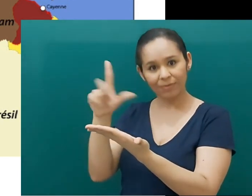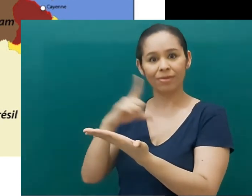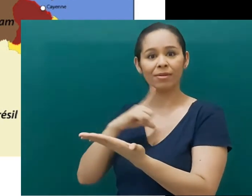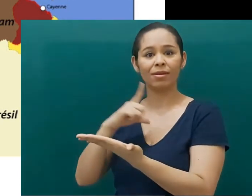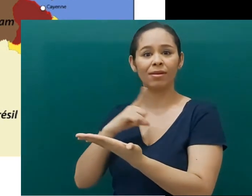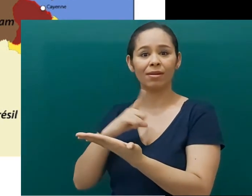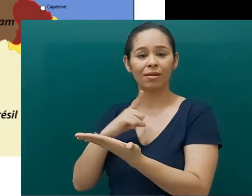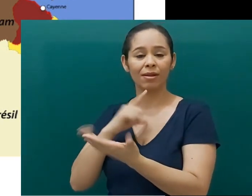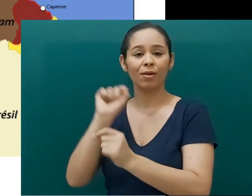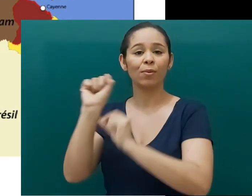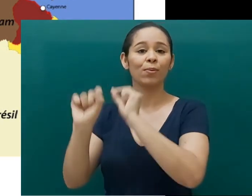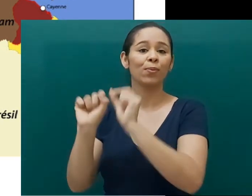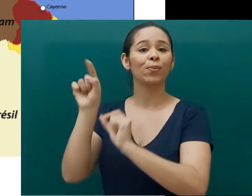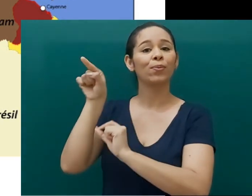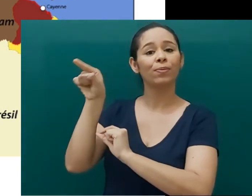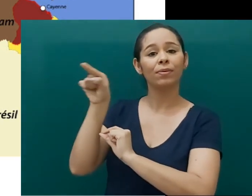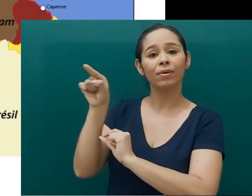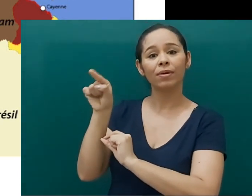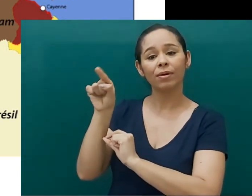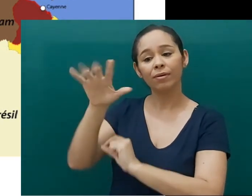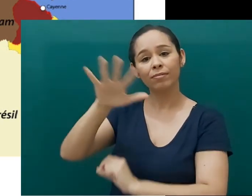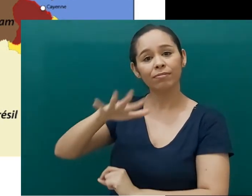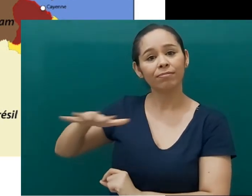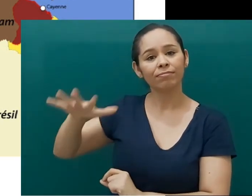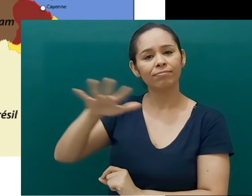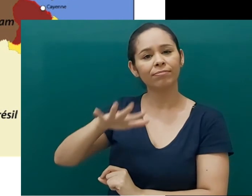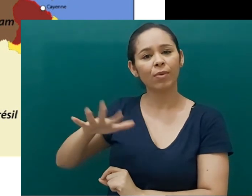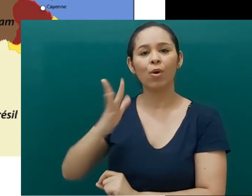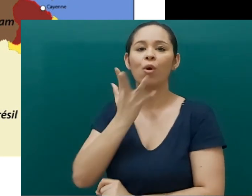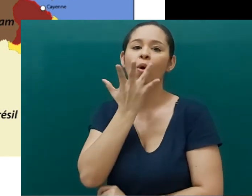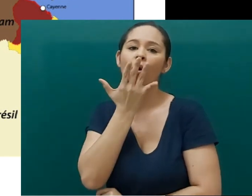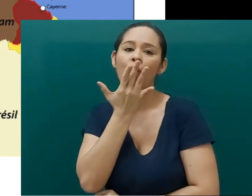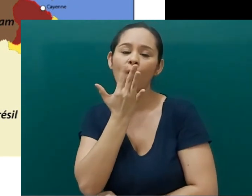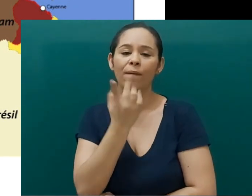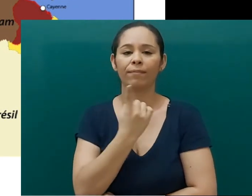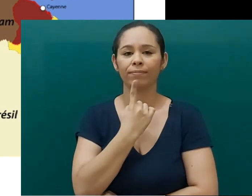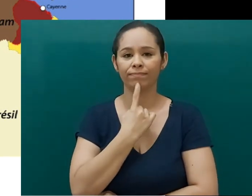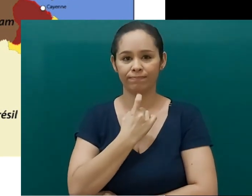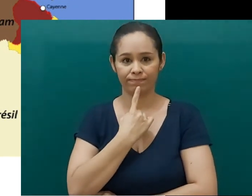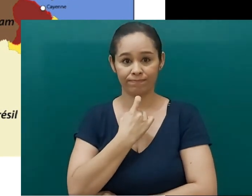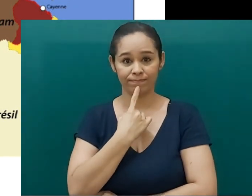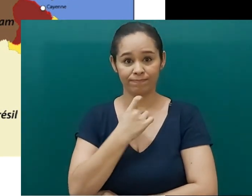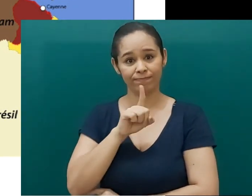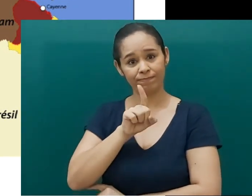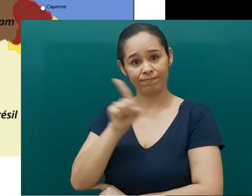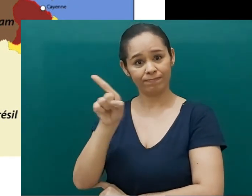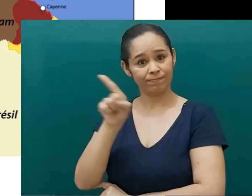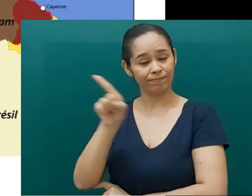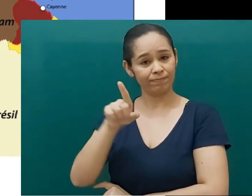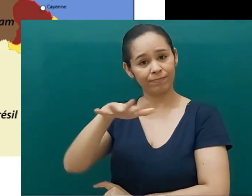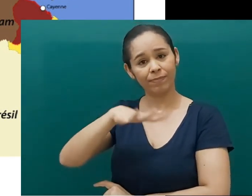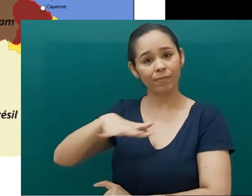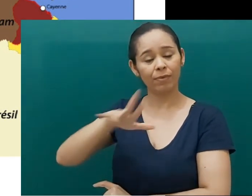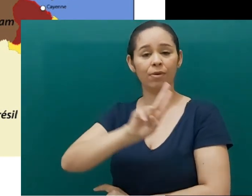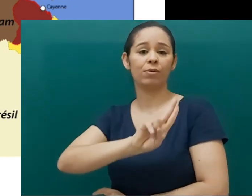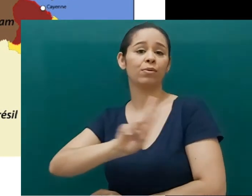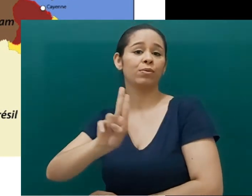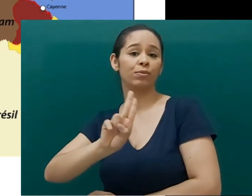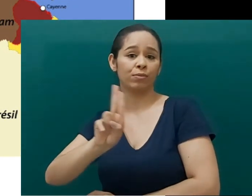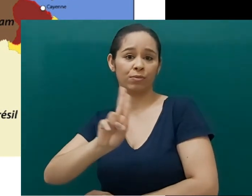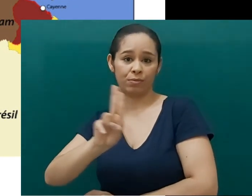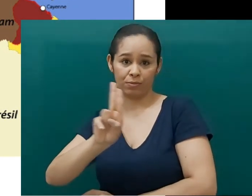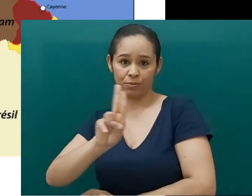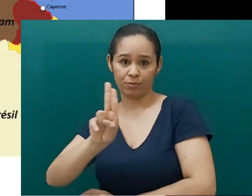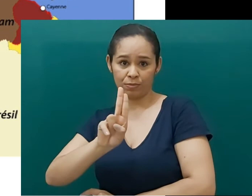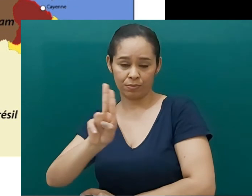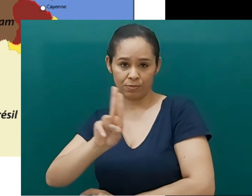No mapa à nossa esquerda, nós temos uma região destacada em vermelho. Essa região é chamada